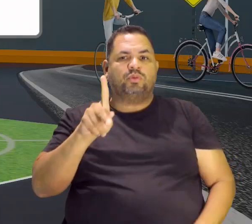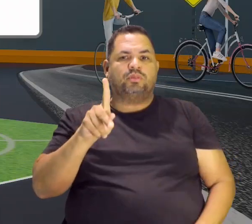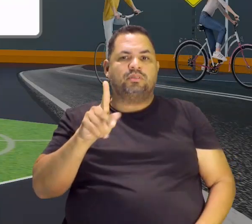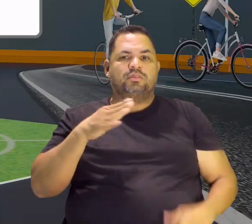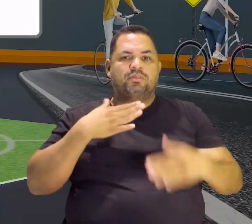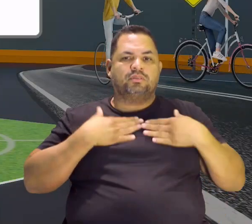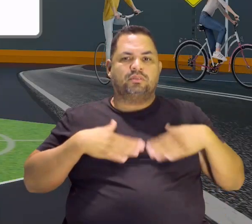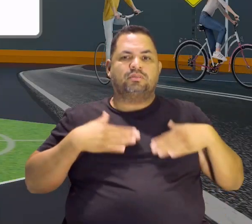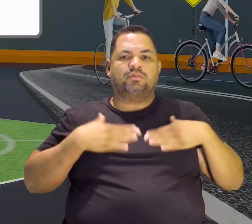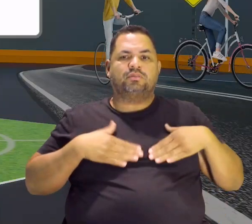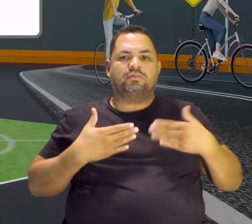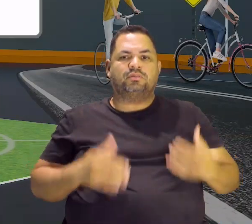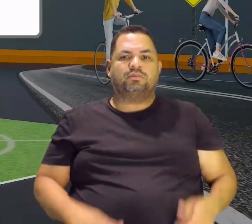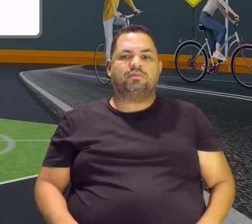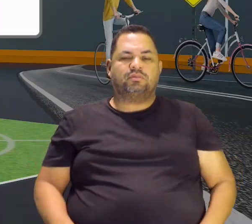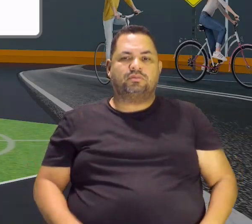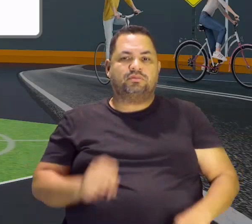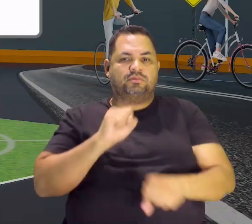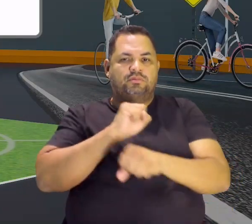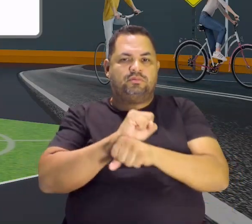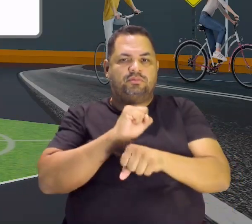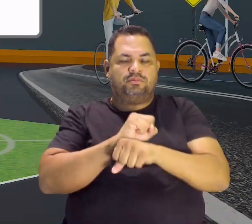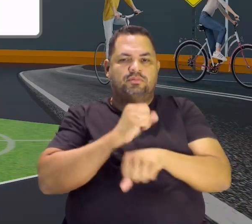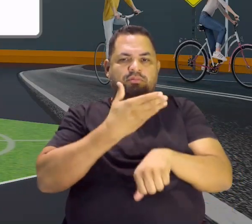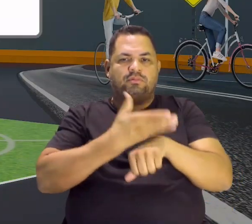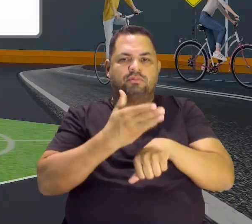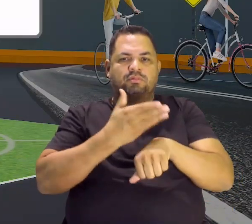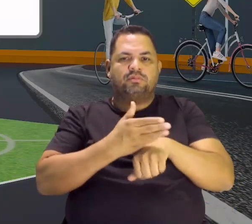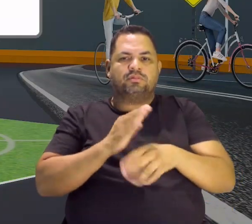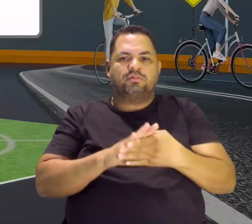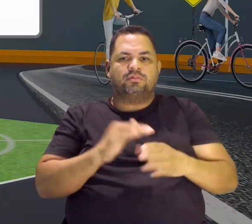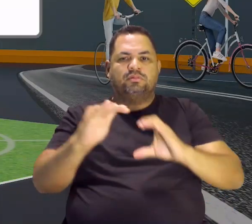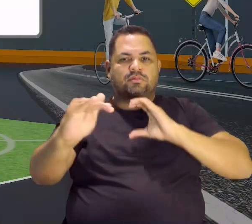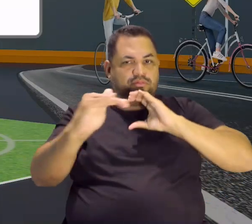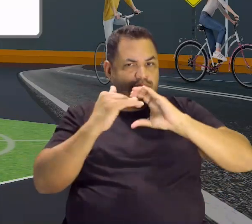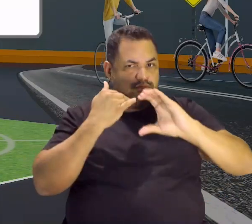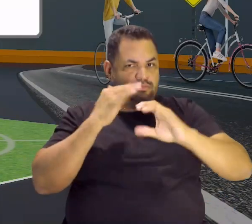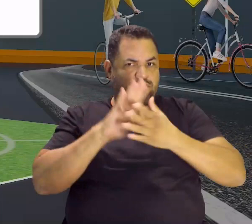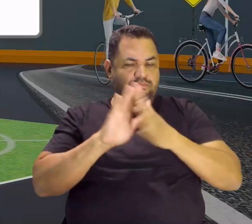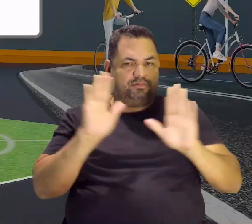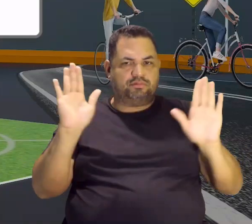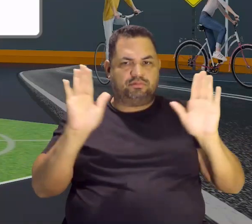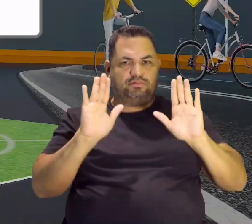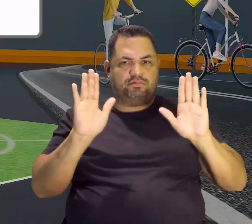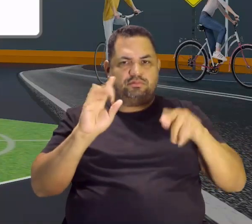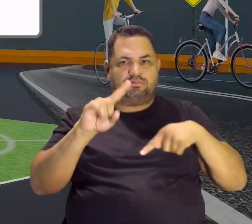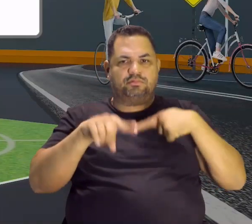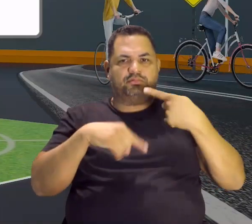Tranquilo? Beleza, eu tô aguardando esse exercício, hein? Me manda. Tchau, gente. Daqui a